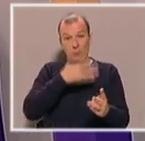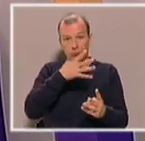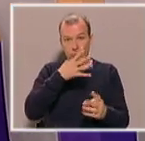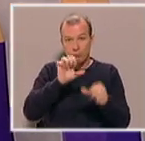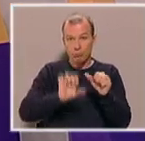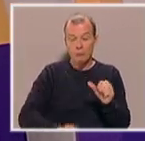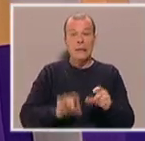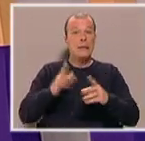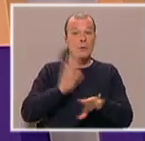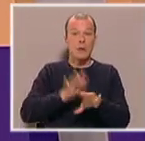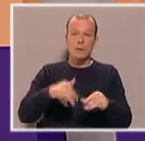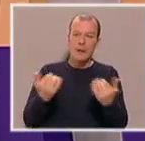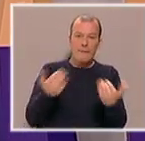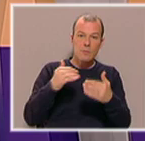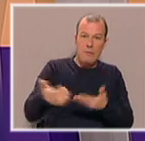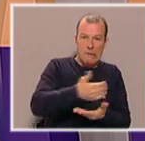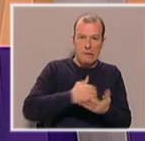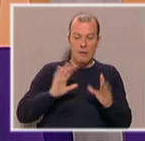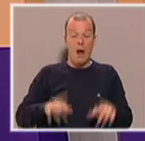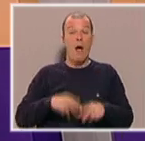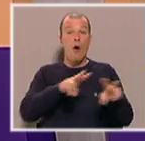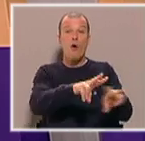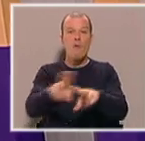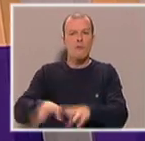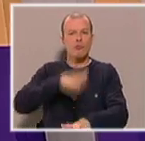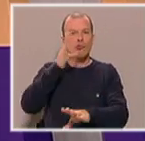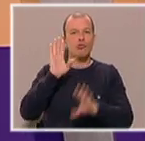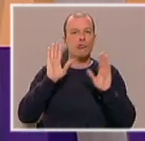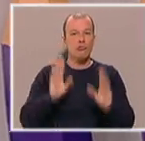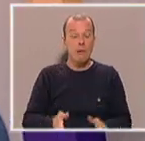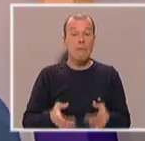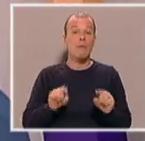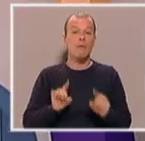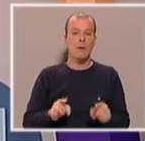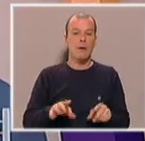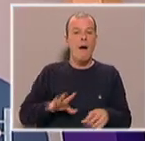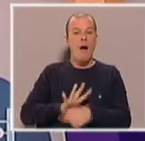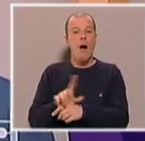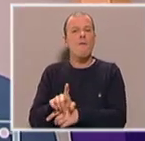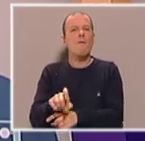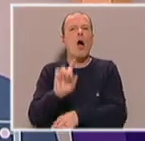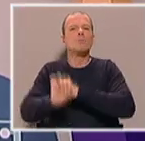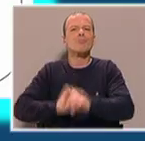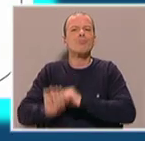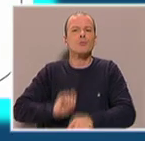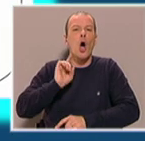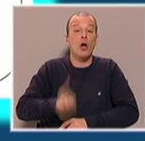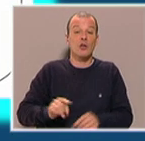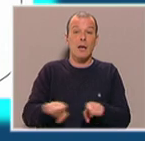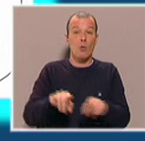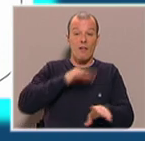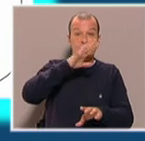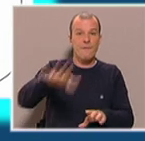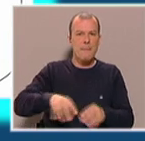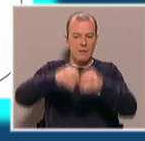devemos retirar a nossa informação. No vídeo já foi também explicado o que é que são os coronavírus. Os coronavírus são uma família de vírus que